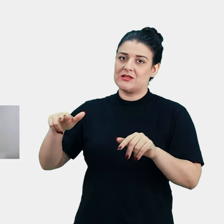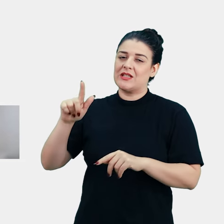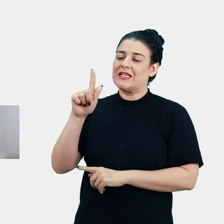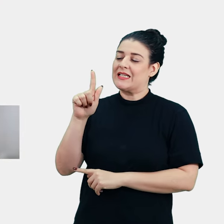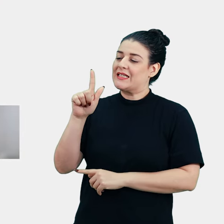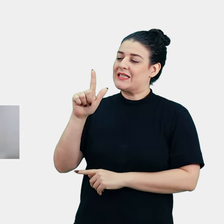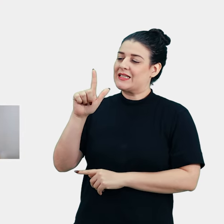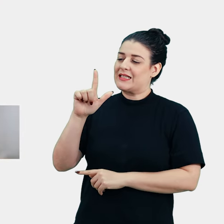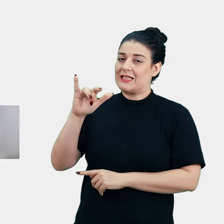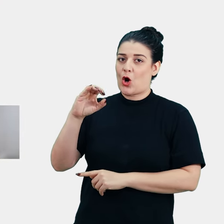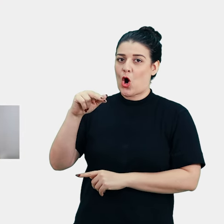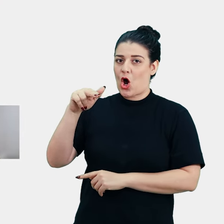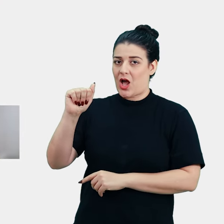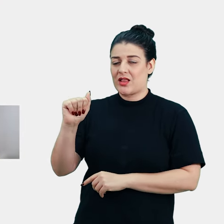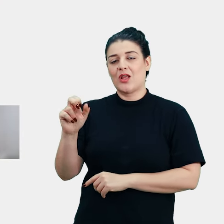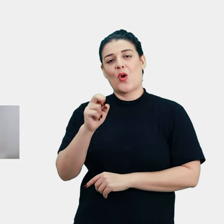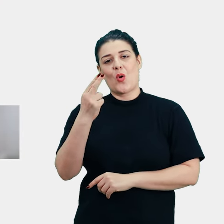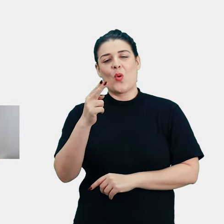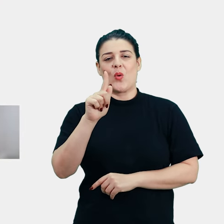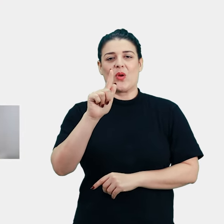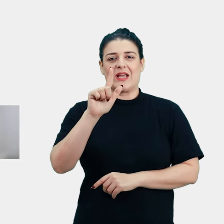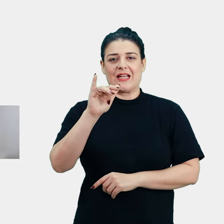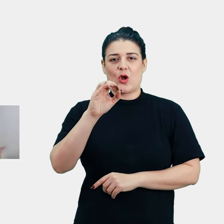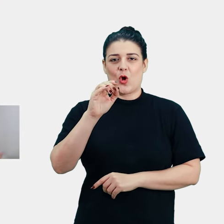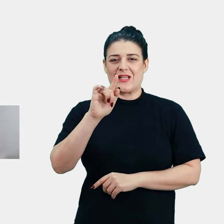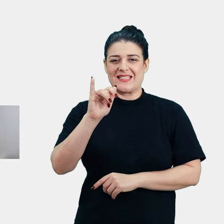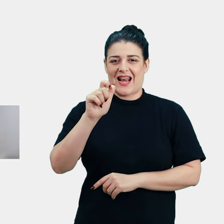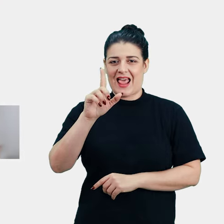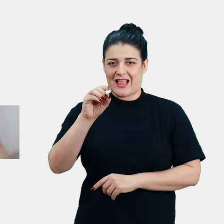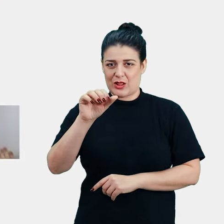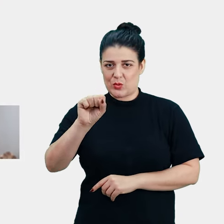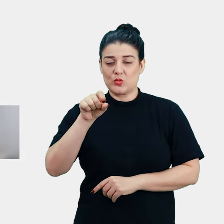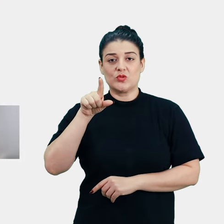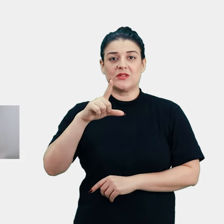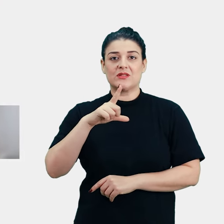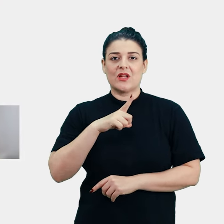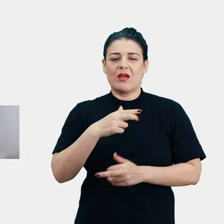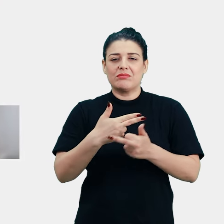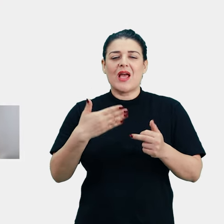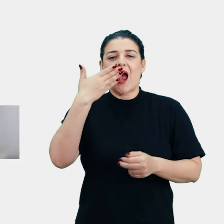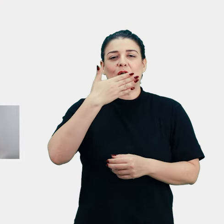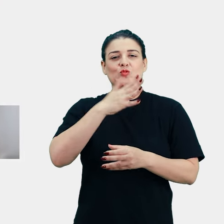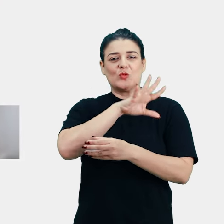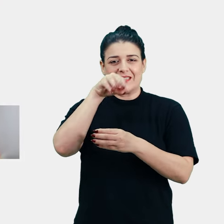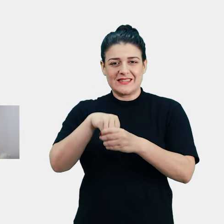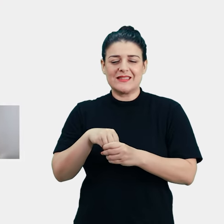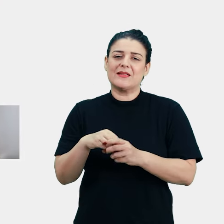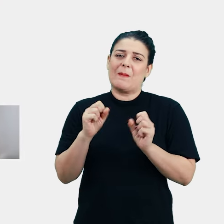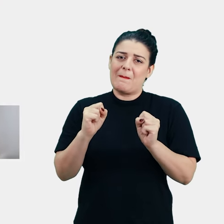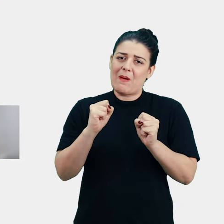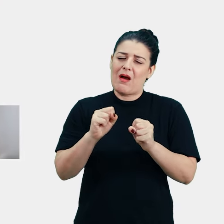glicona, ou os glicosilados, por exemplo. Glicosilados é que tem unidade de açúcar, e a gente sabe que podem